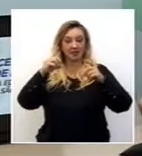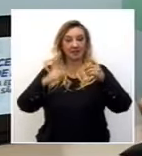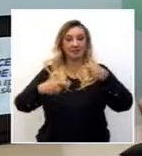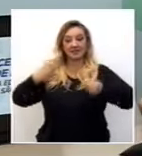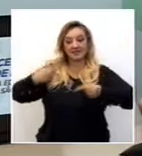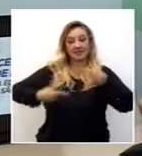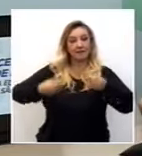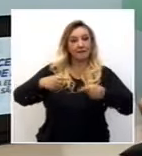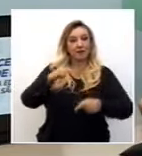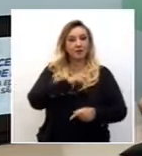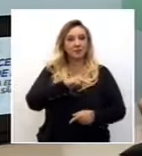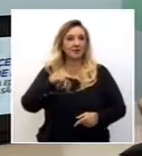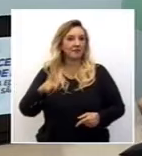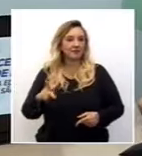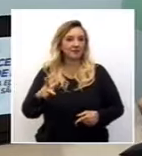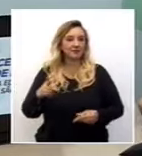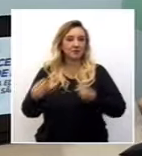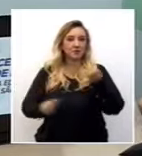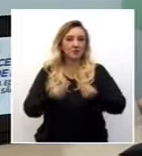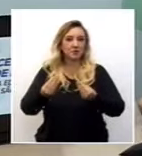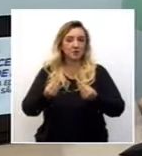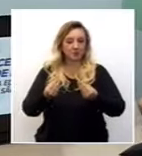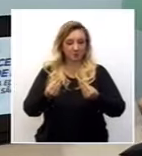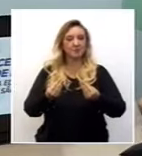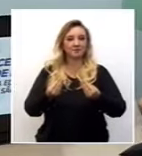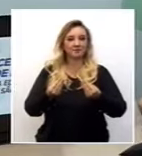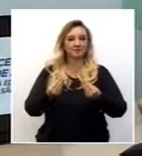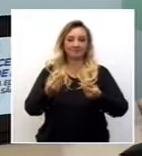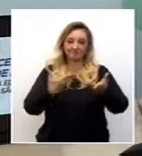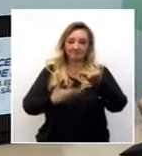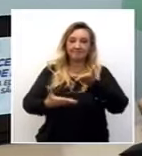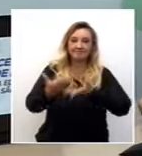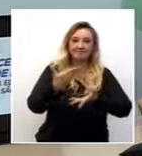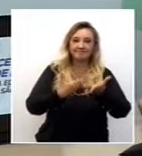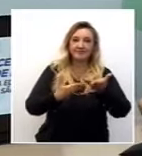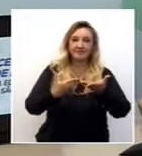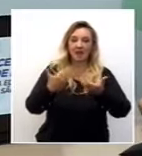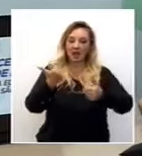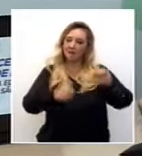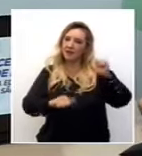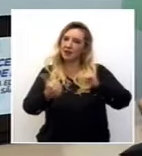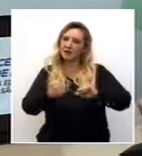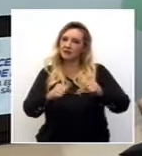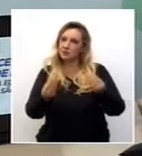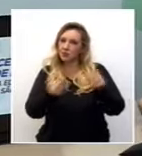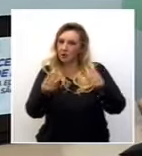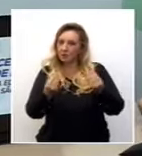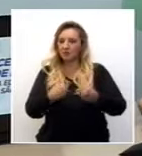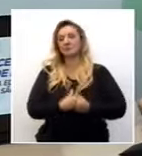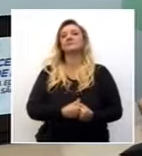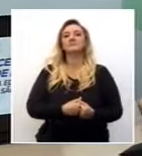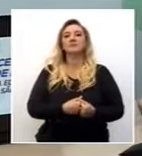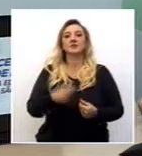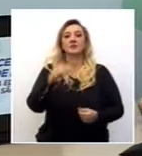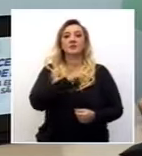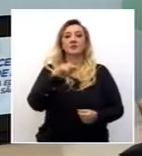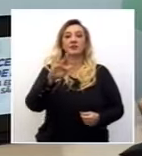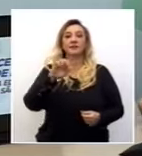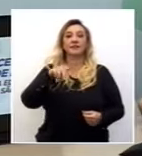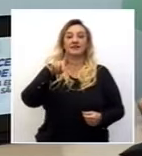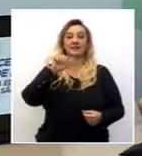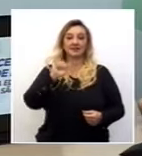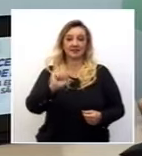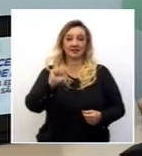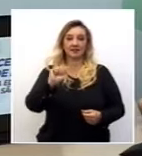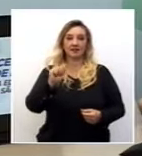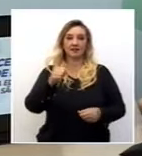dos professores, né, em como vai ocorrer essa interação entre as avaliações, né? Então, nós temos a professora Fernanda, que ela faz